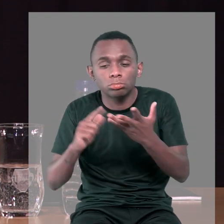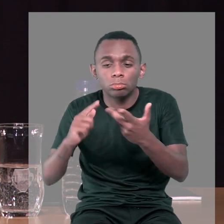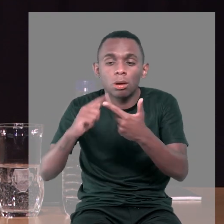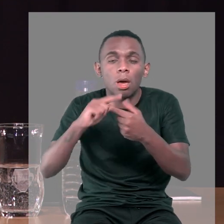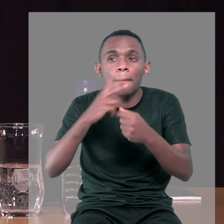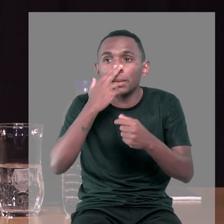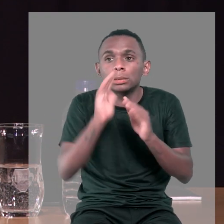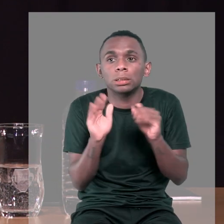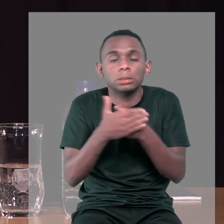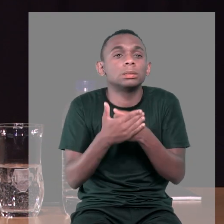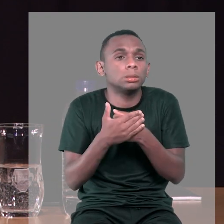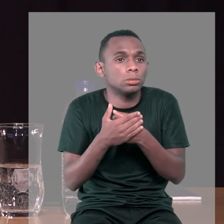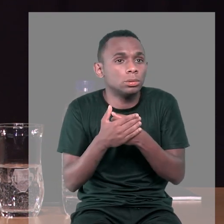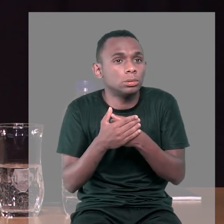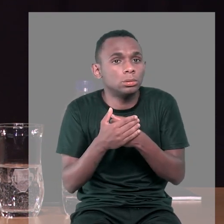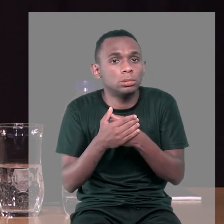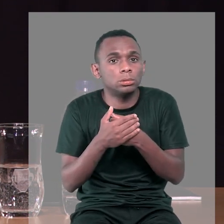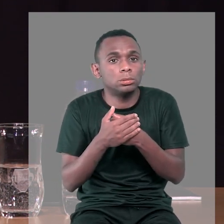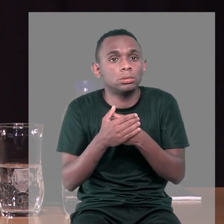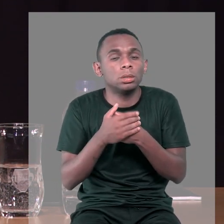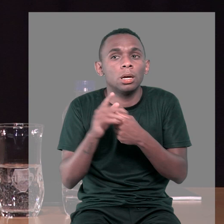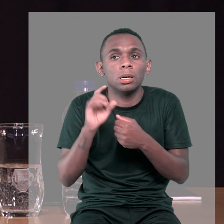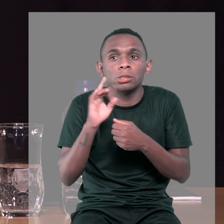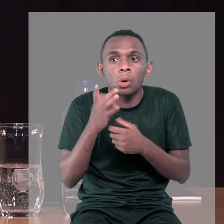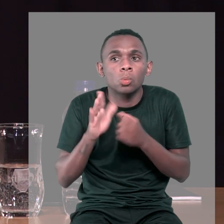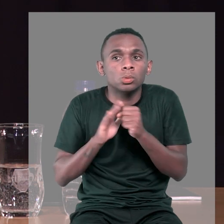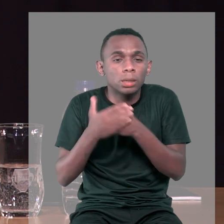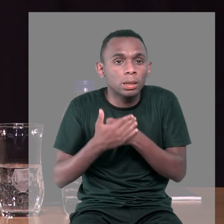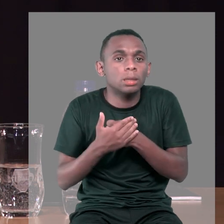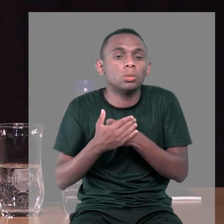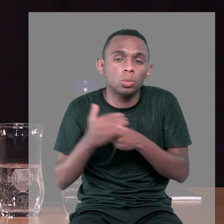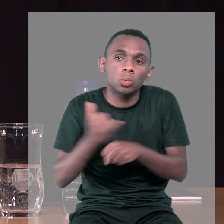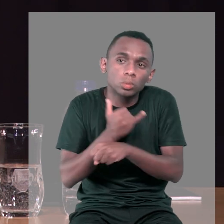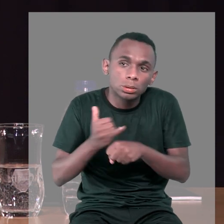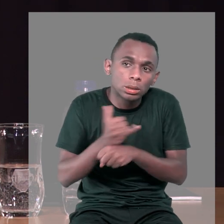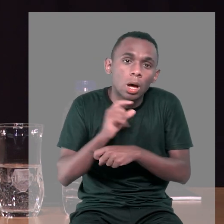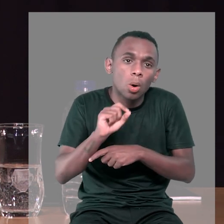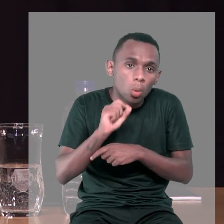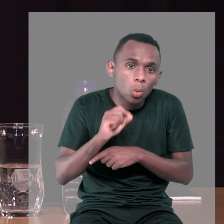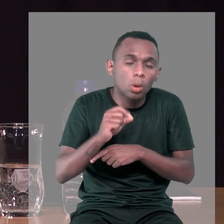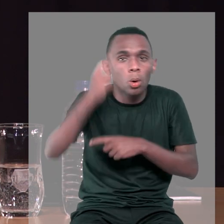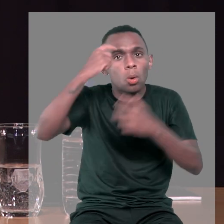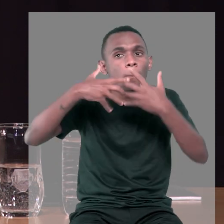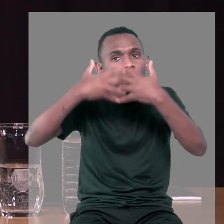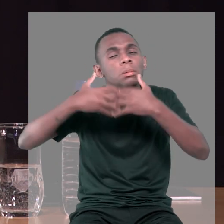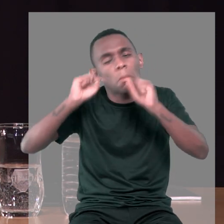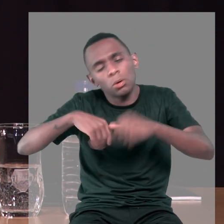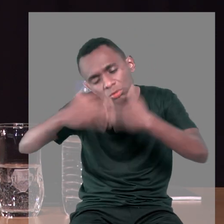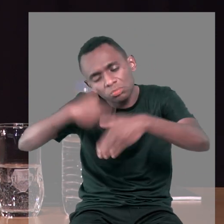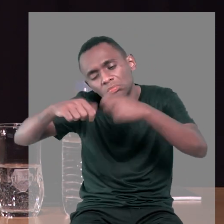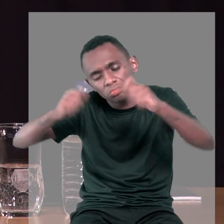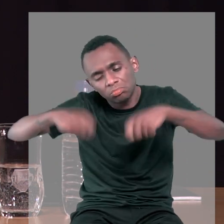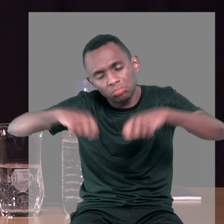associação para Arendt entre a ausência do pensamento e o esquecimento. E, por isso,